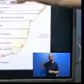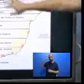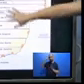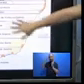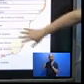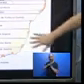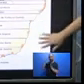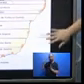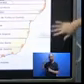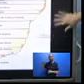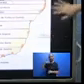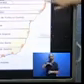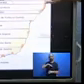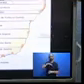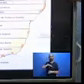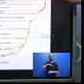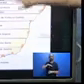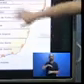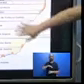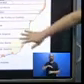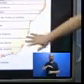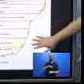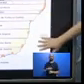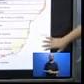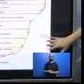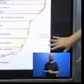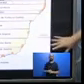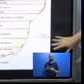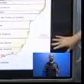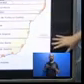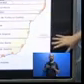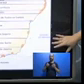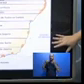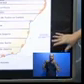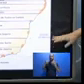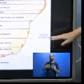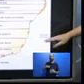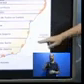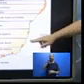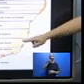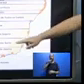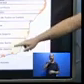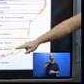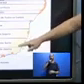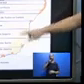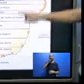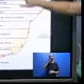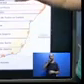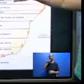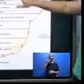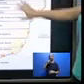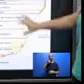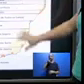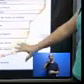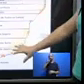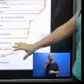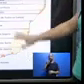que foi as capitanias hereditárias. Vocês já devem ter visto fotos,